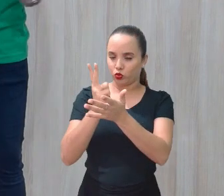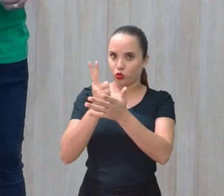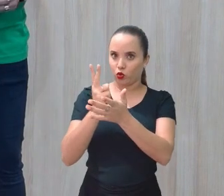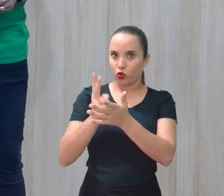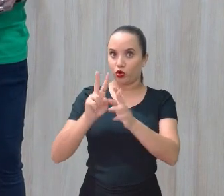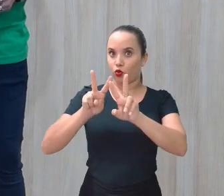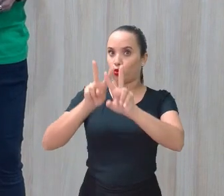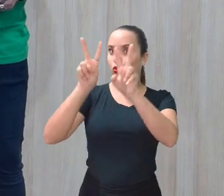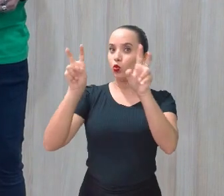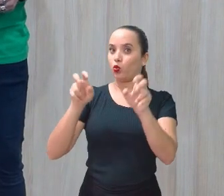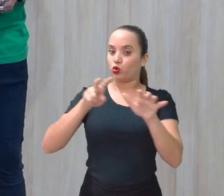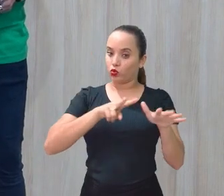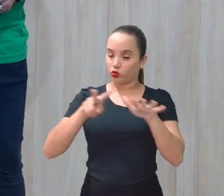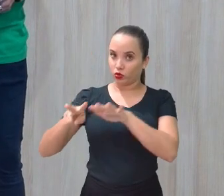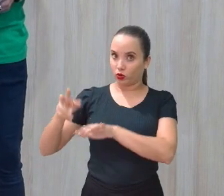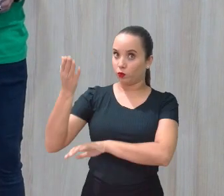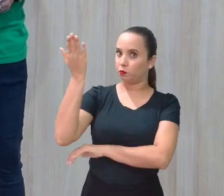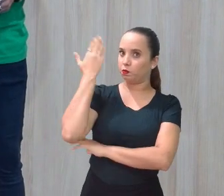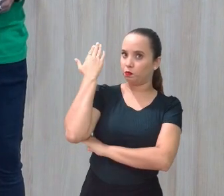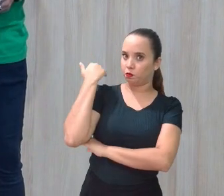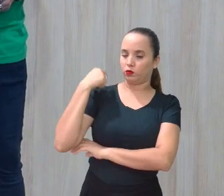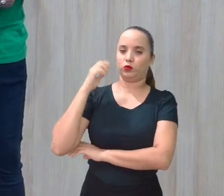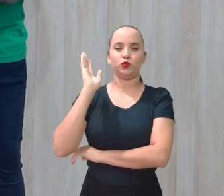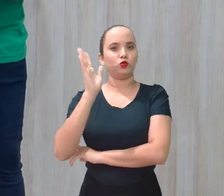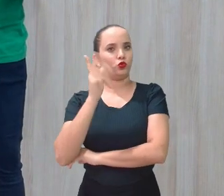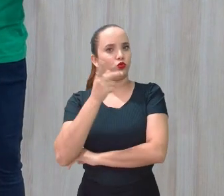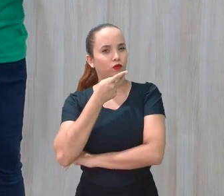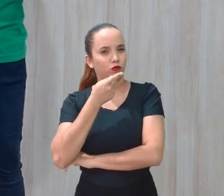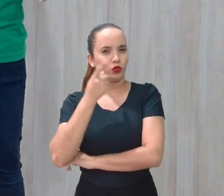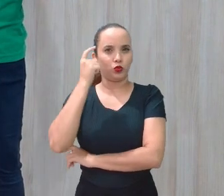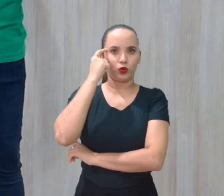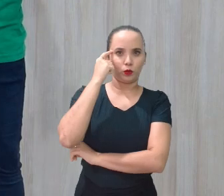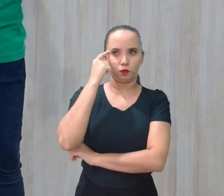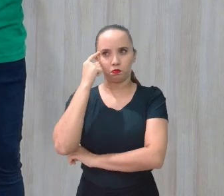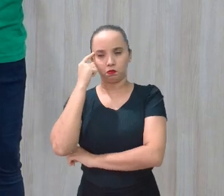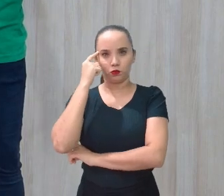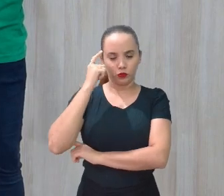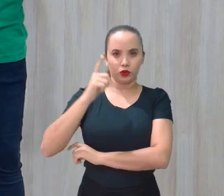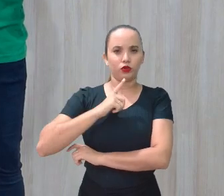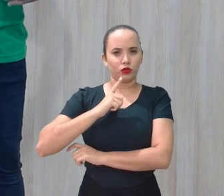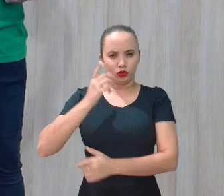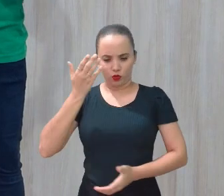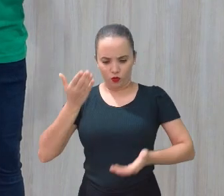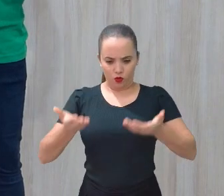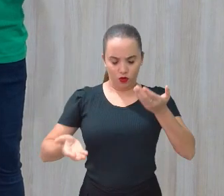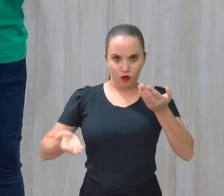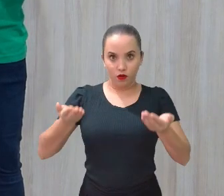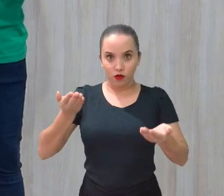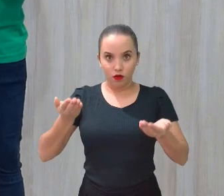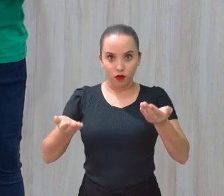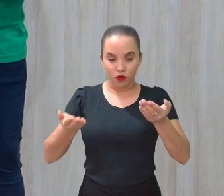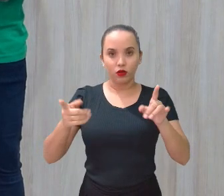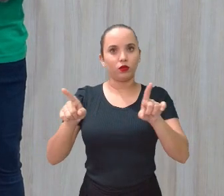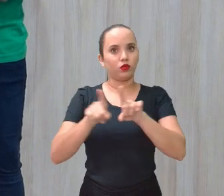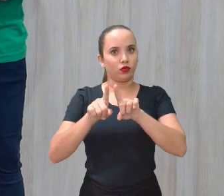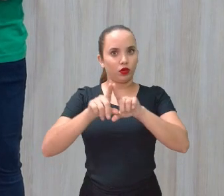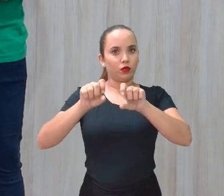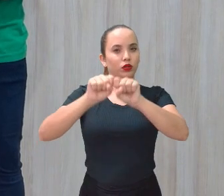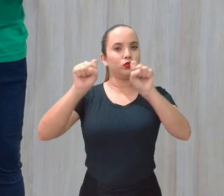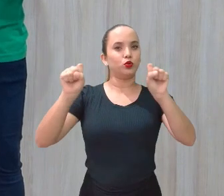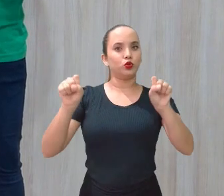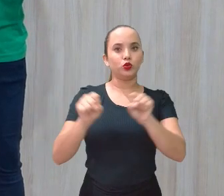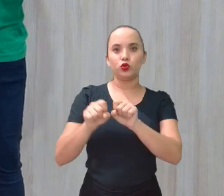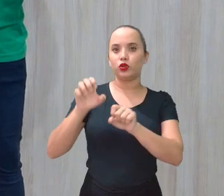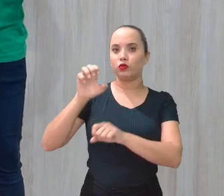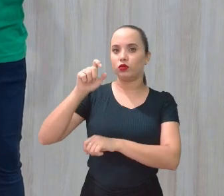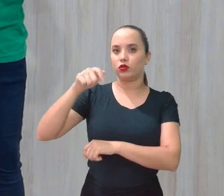anterior. Na semana anterior a gente falou da ideia da equação, né? Lembra do equilíbrio, a gente falou também do sistema de